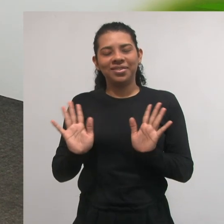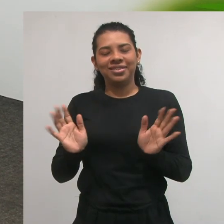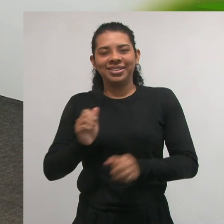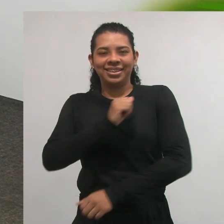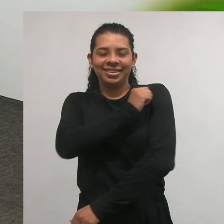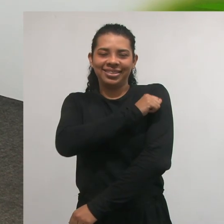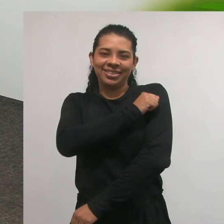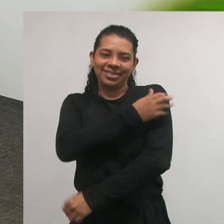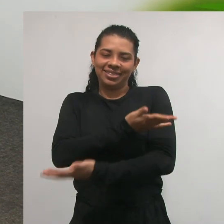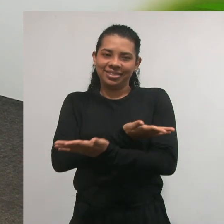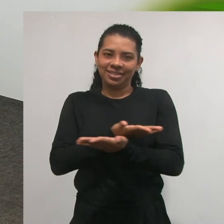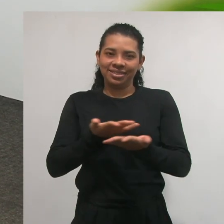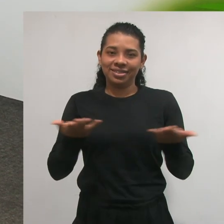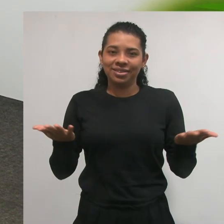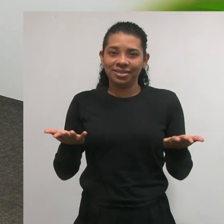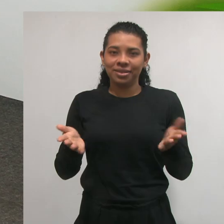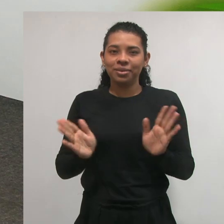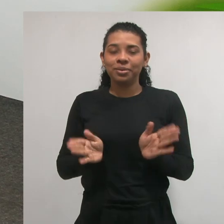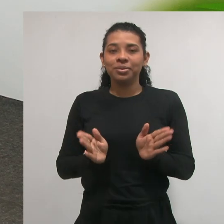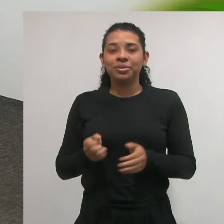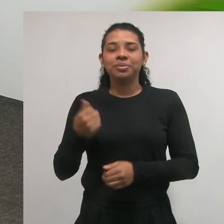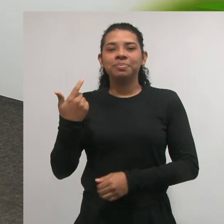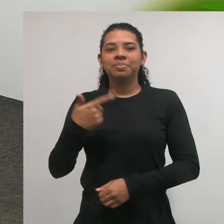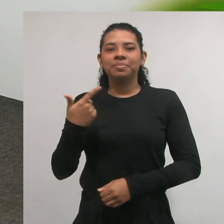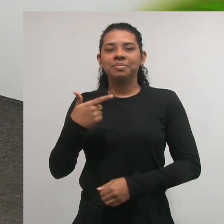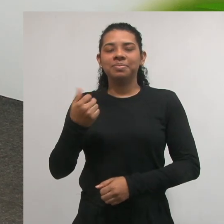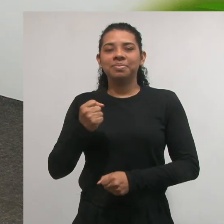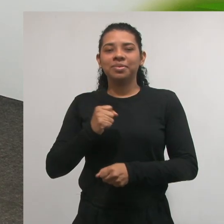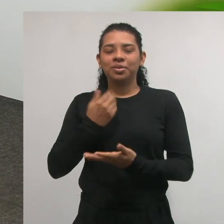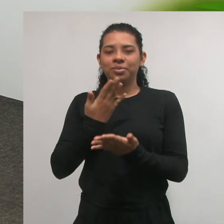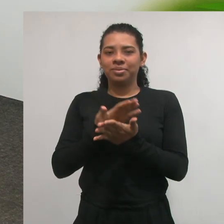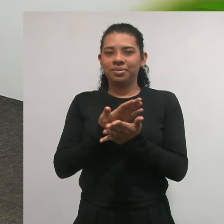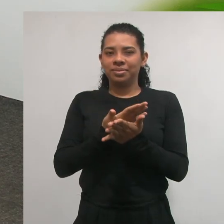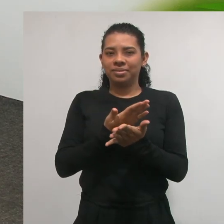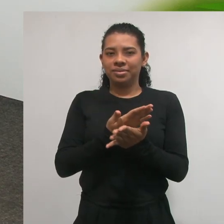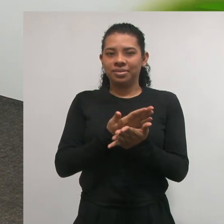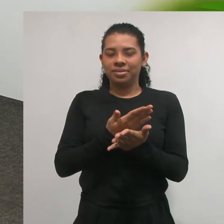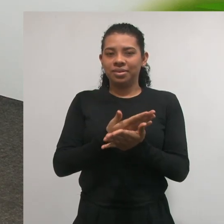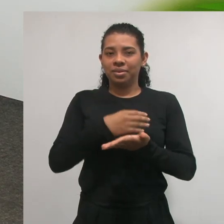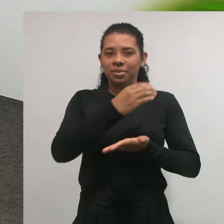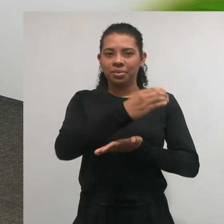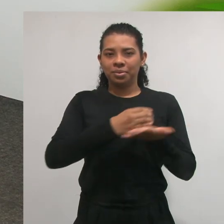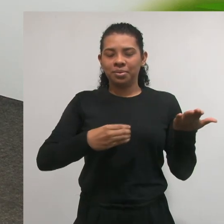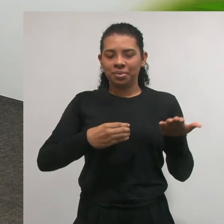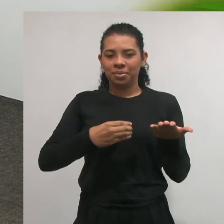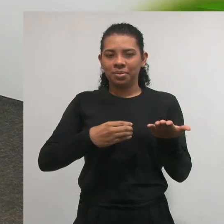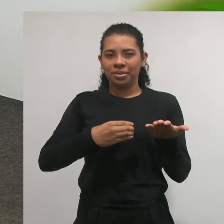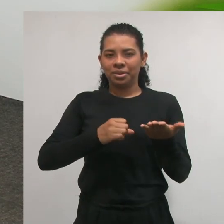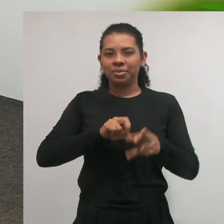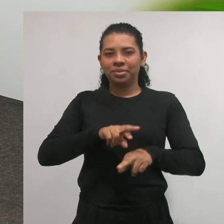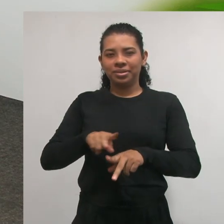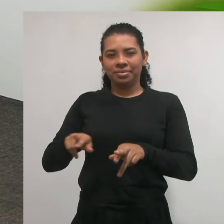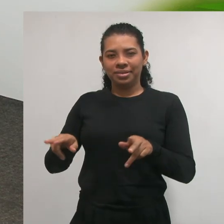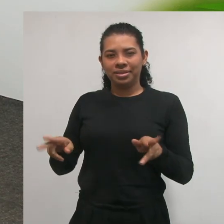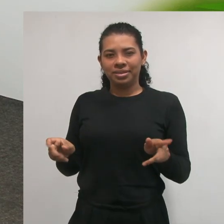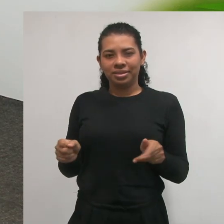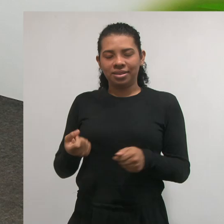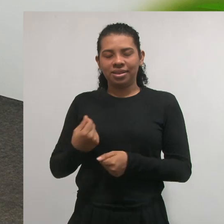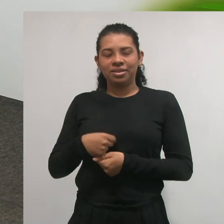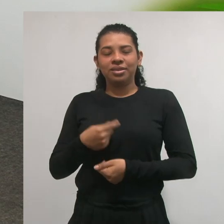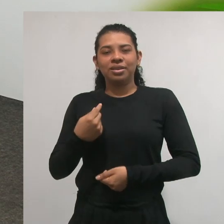Olá, alunos e alunas. Hoje é a nossa segunda aula da disciplina Currículo e Diversidade. Eu sou a